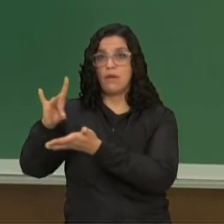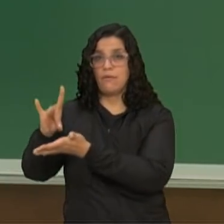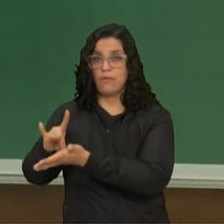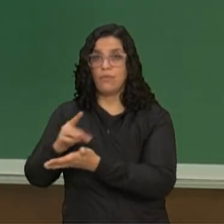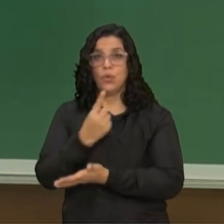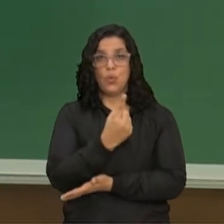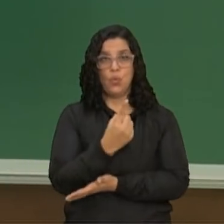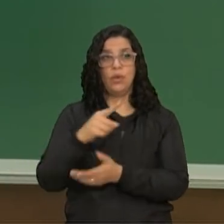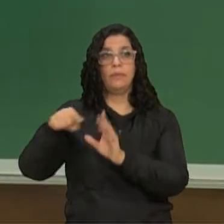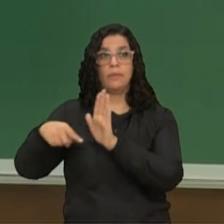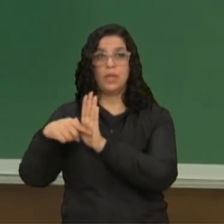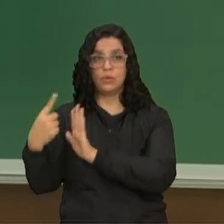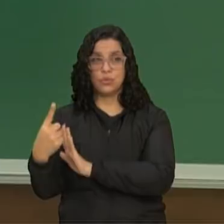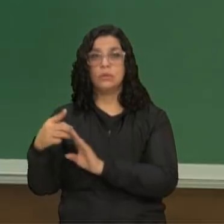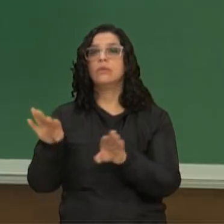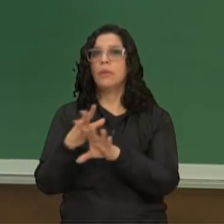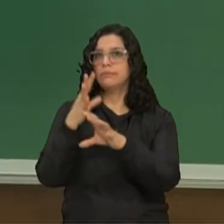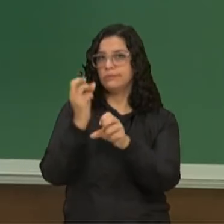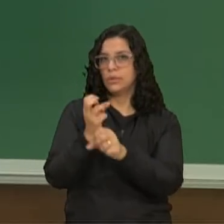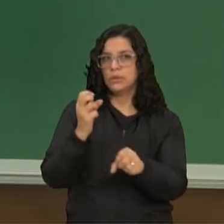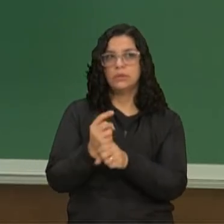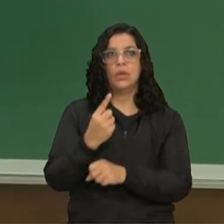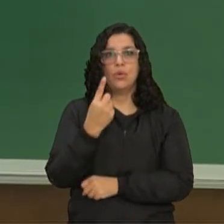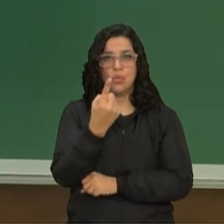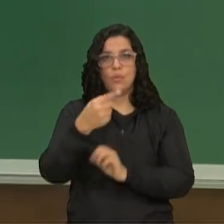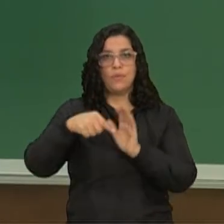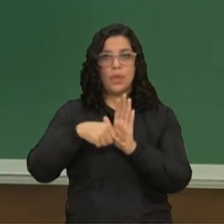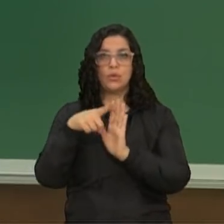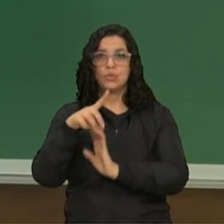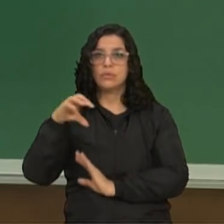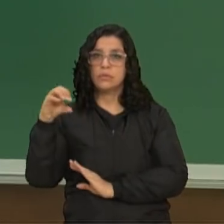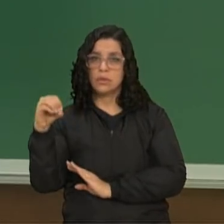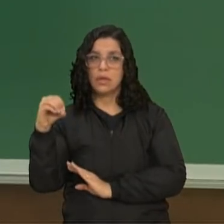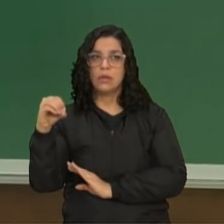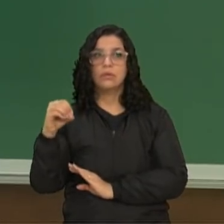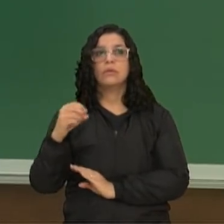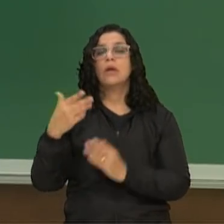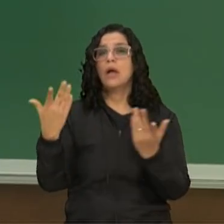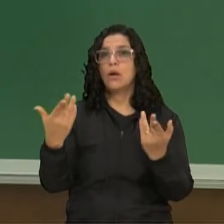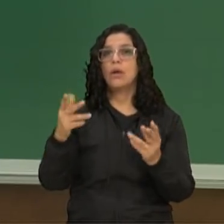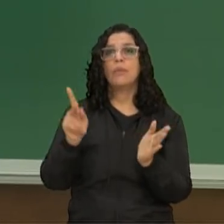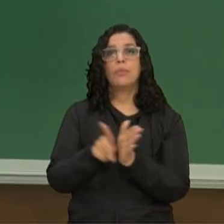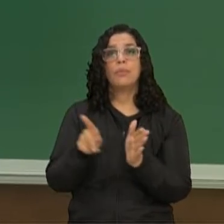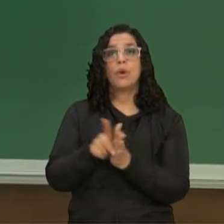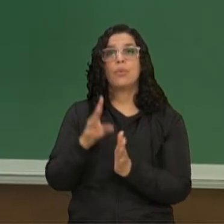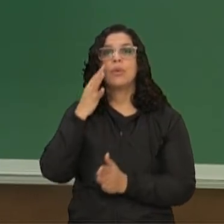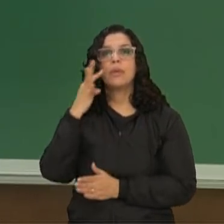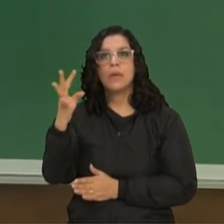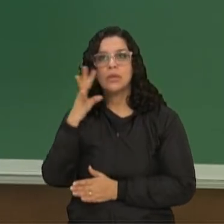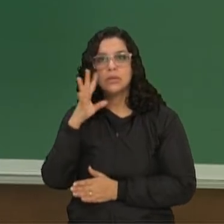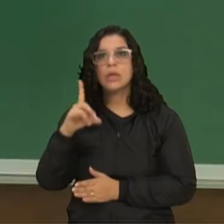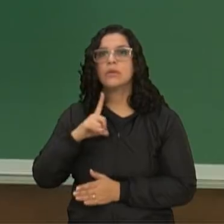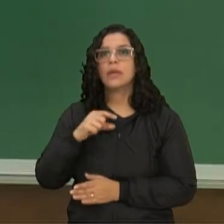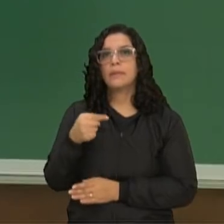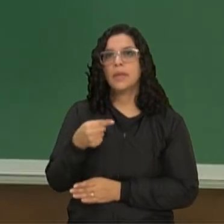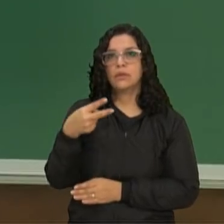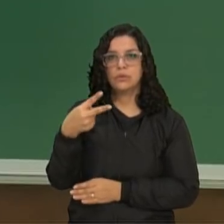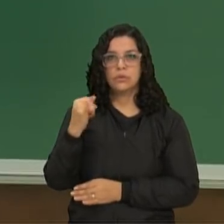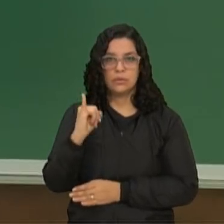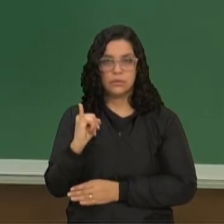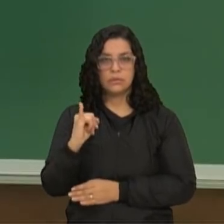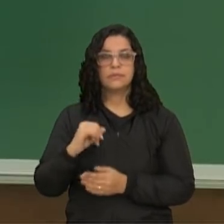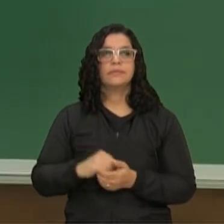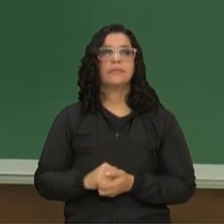parte real. Podemos somar. 1 menos 1, 0. Sobrou apenas a parte imaginária, que é o menos